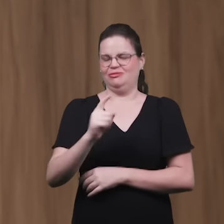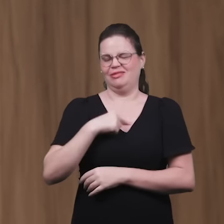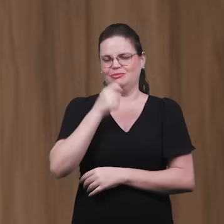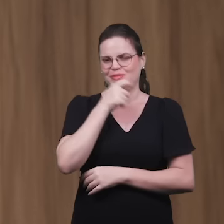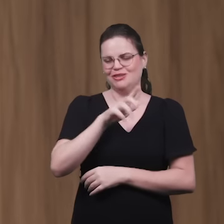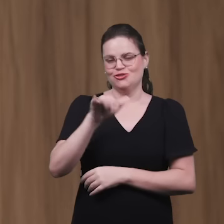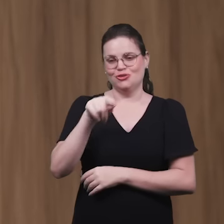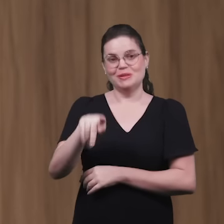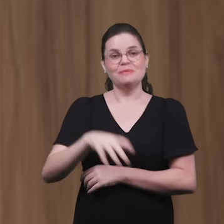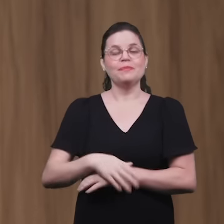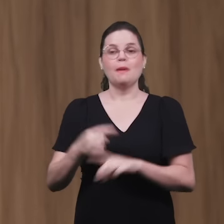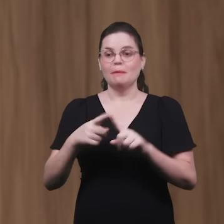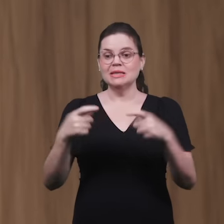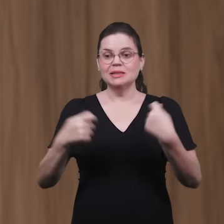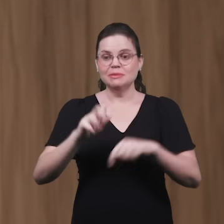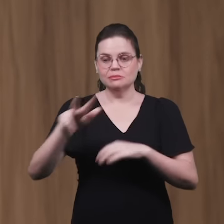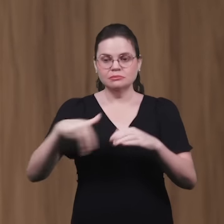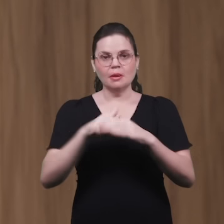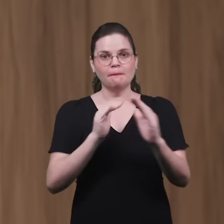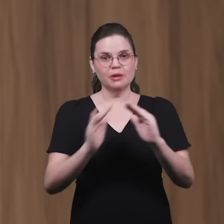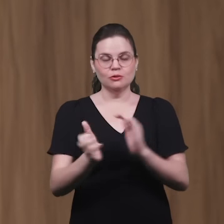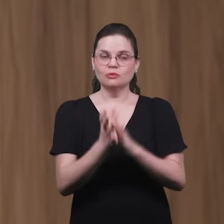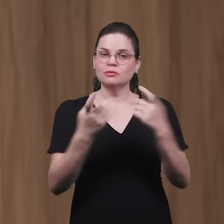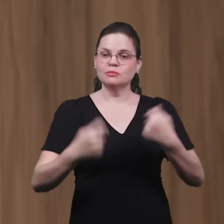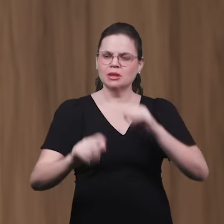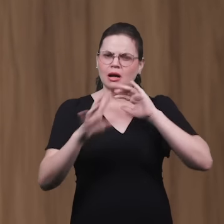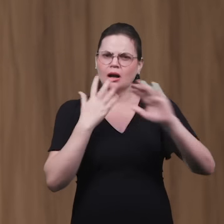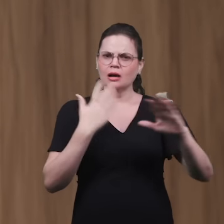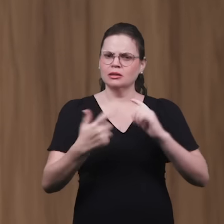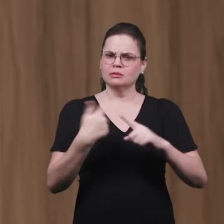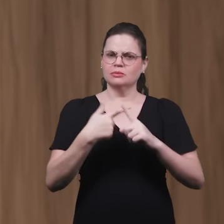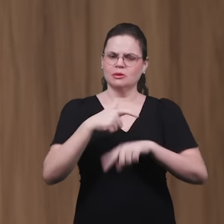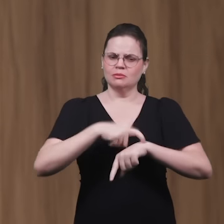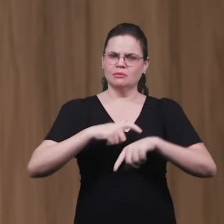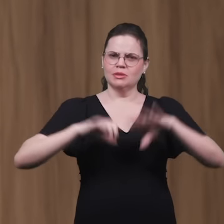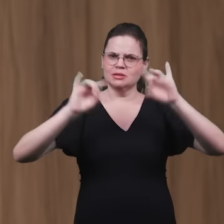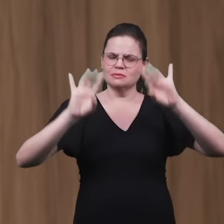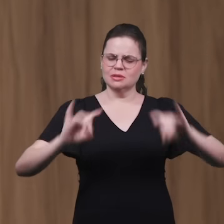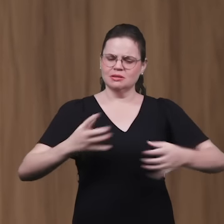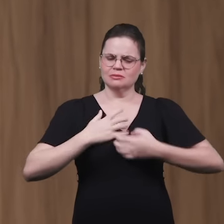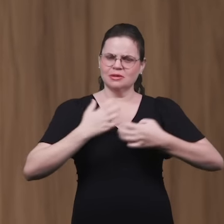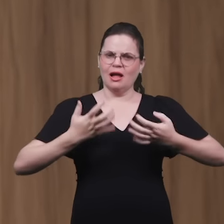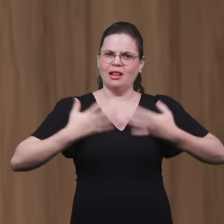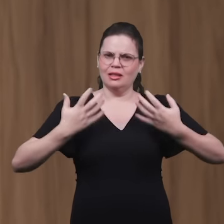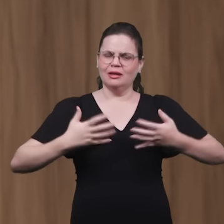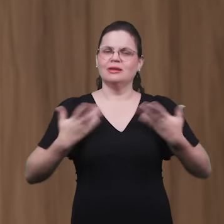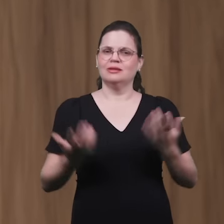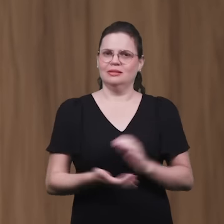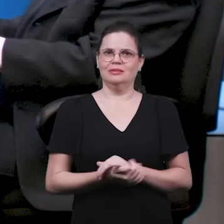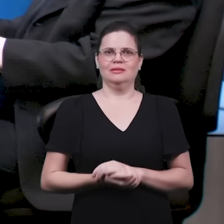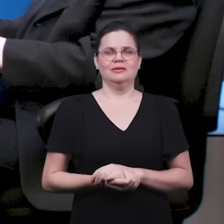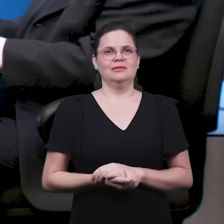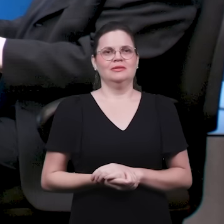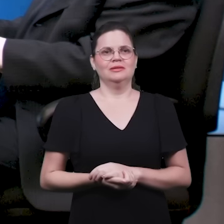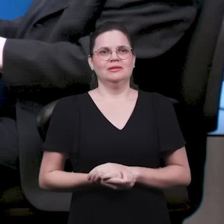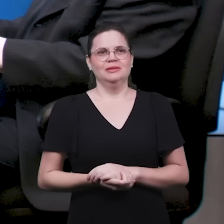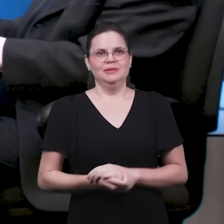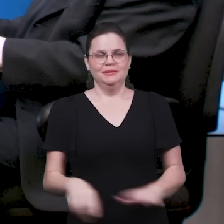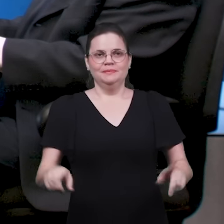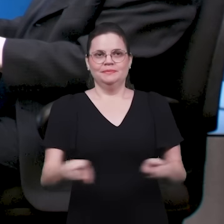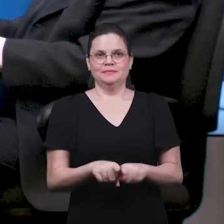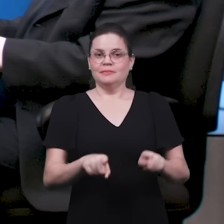dele, mas cantar, porque é um momento de alegria. Nós temos que expressar alegria nesse momento. E não só